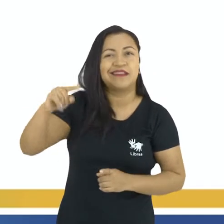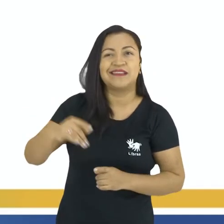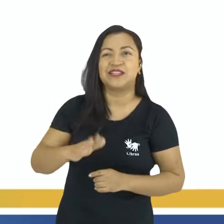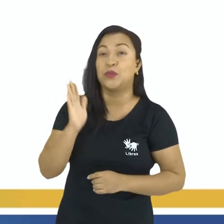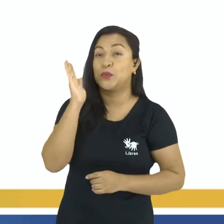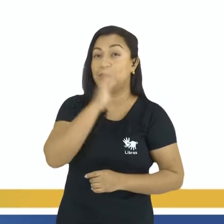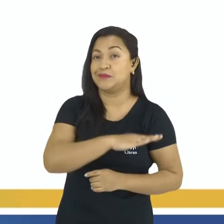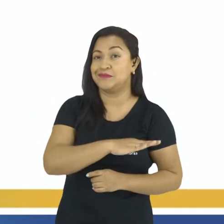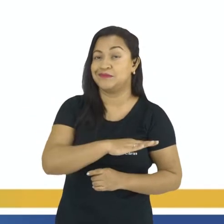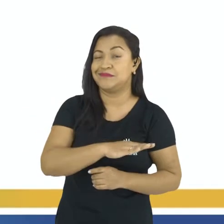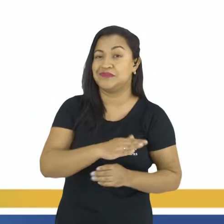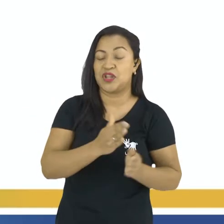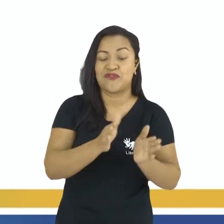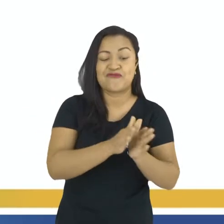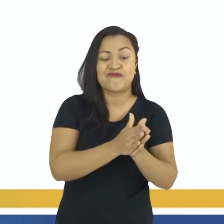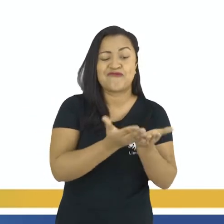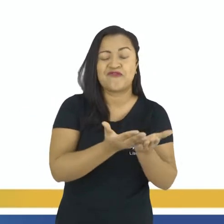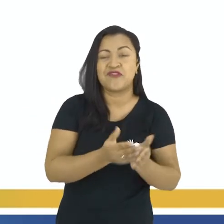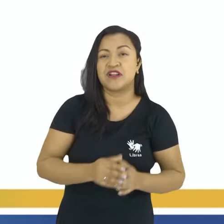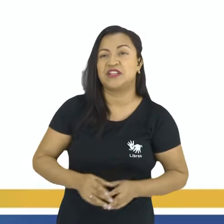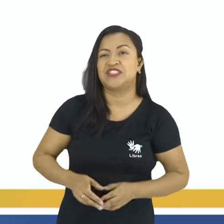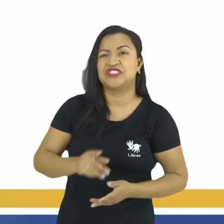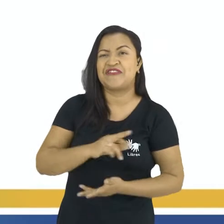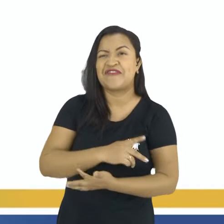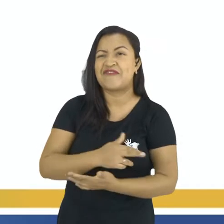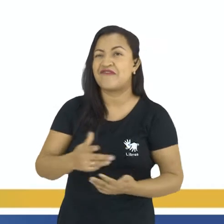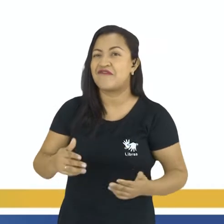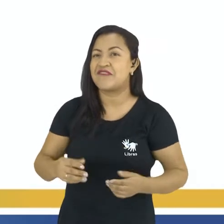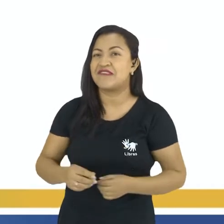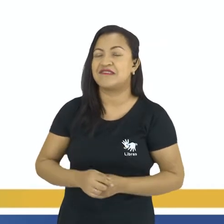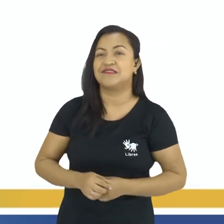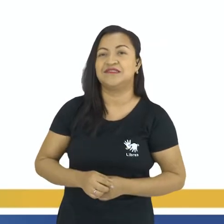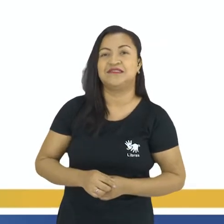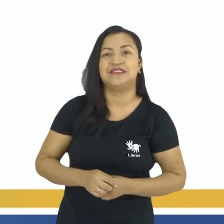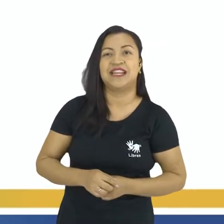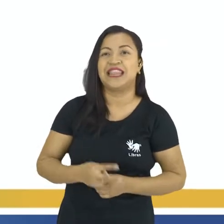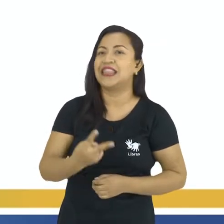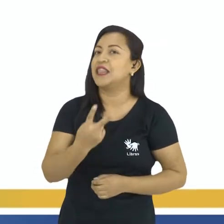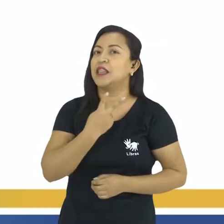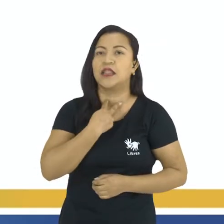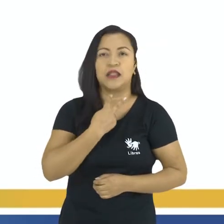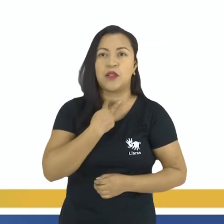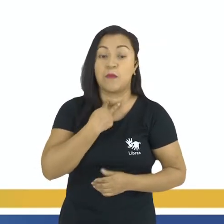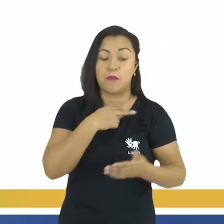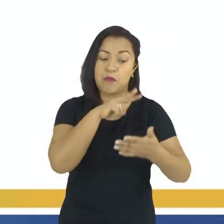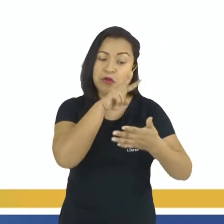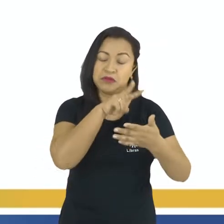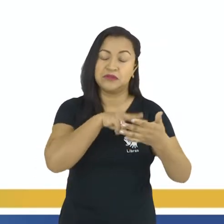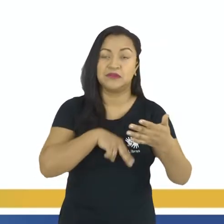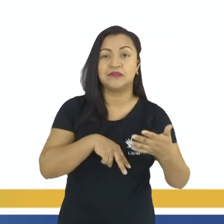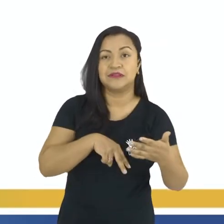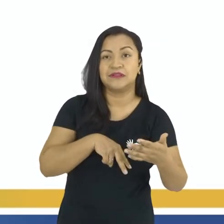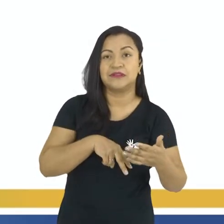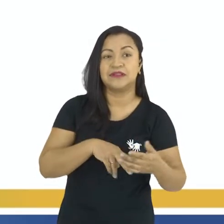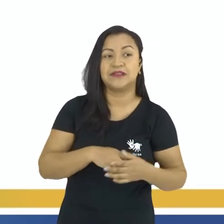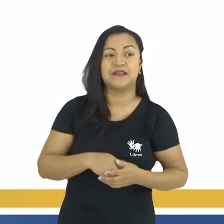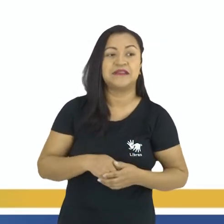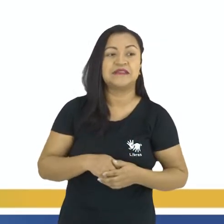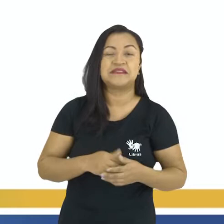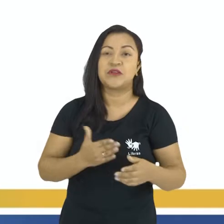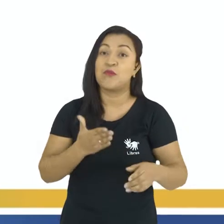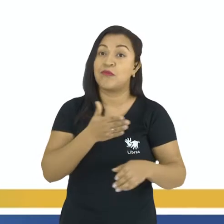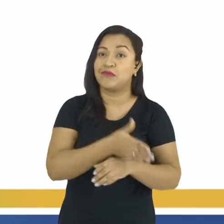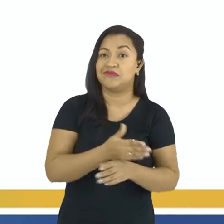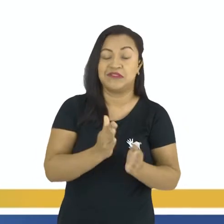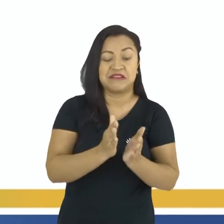que era uma coleção de várias obras proibidas, ou seja, católicos não podem fazer leituras, não podem ter acesso a